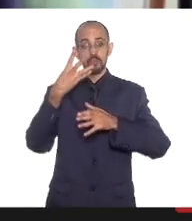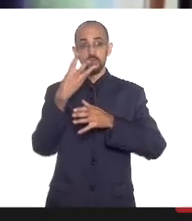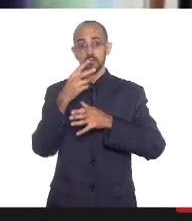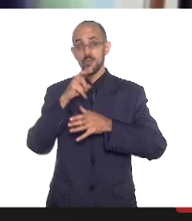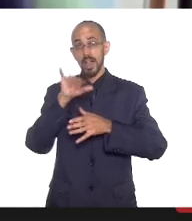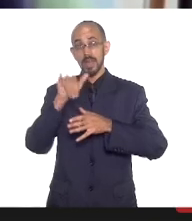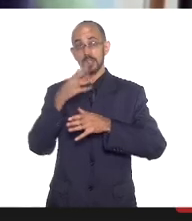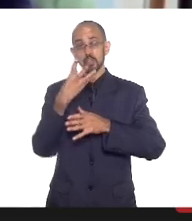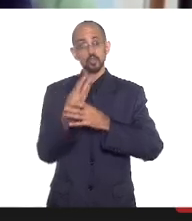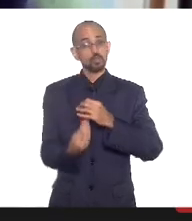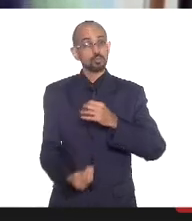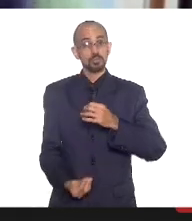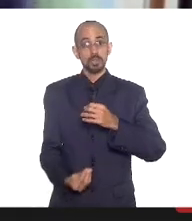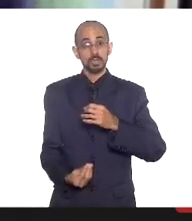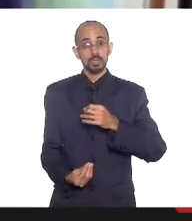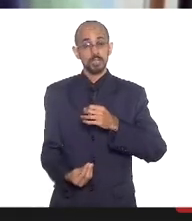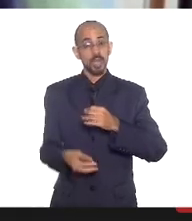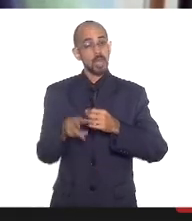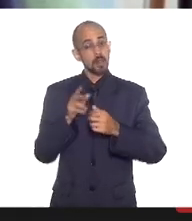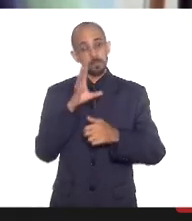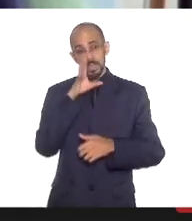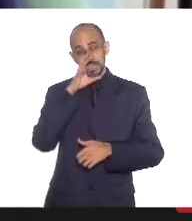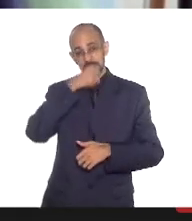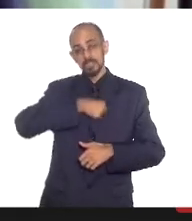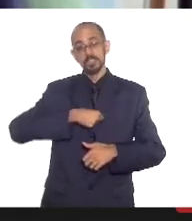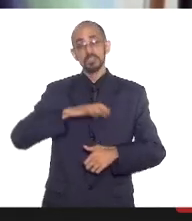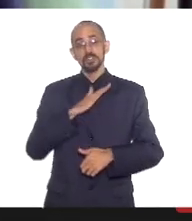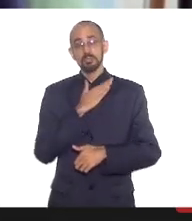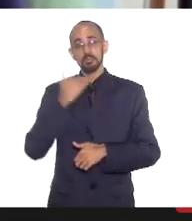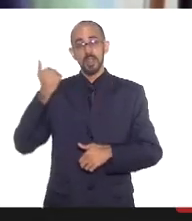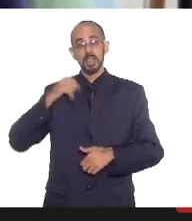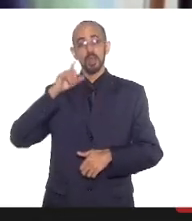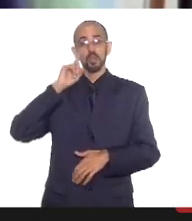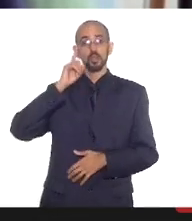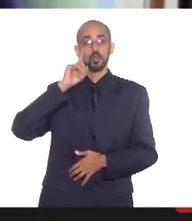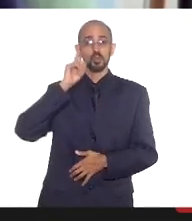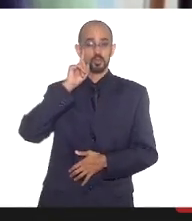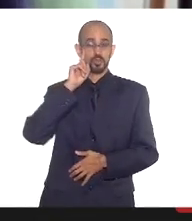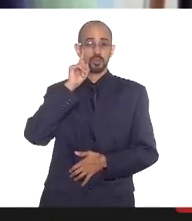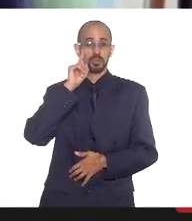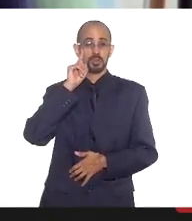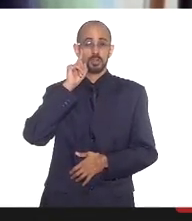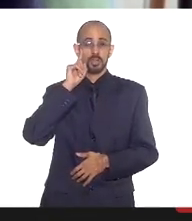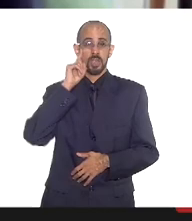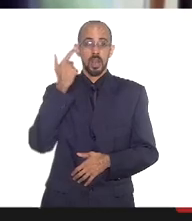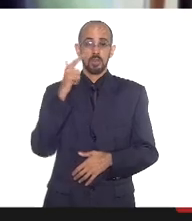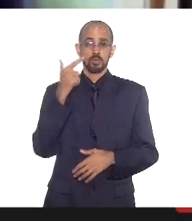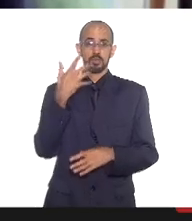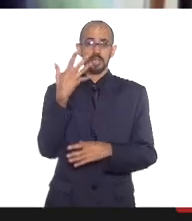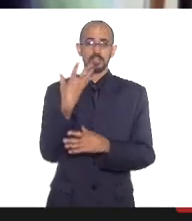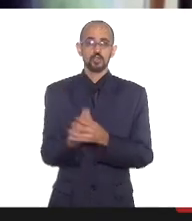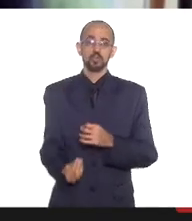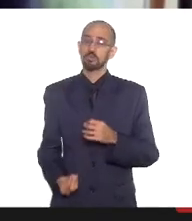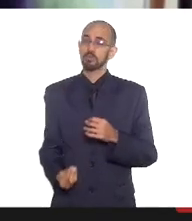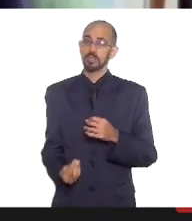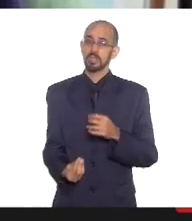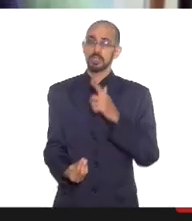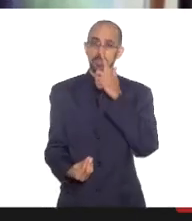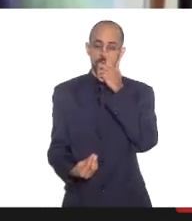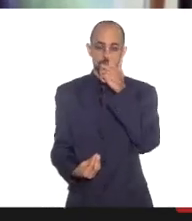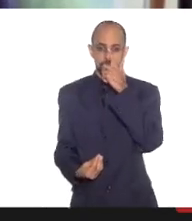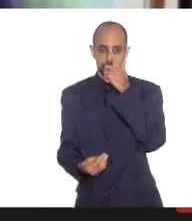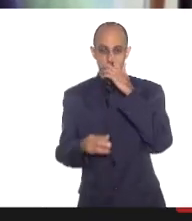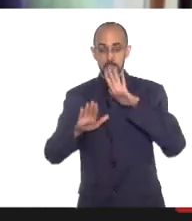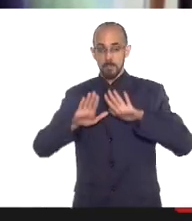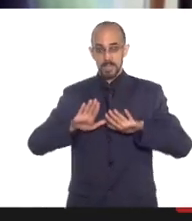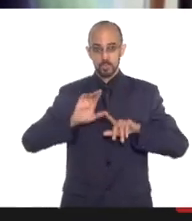ela persiste aqui matando diariamente as pessoas e dólar novos apareceu não tem o dela tá mesmo